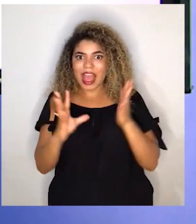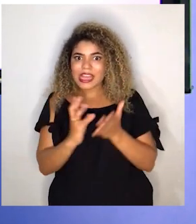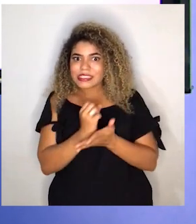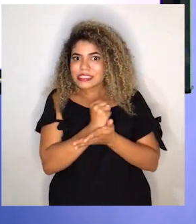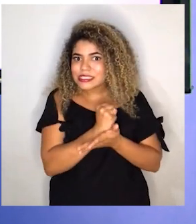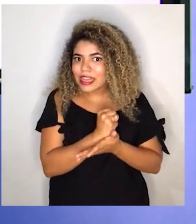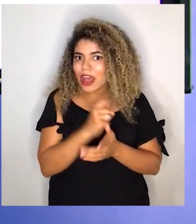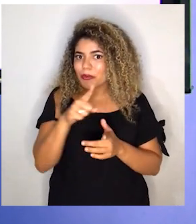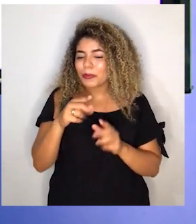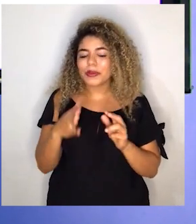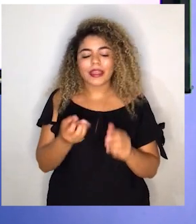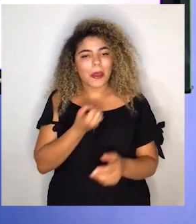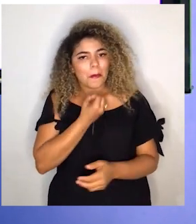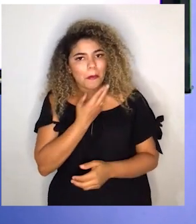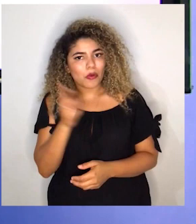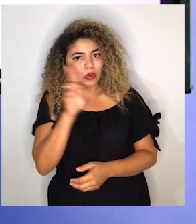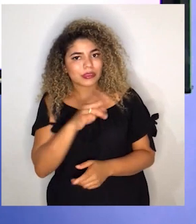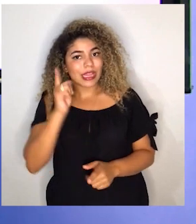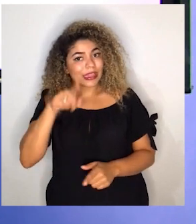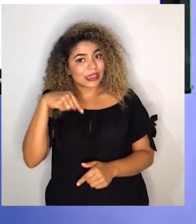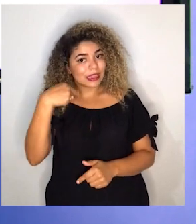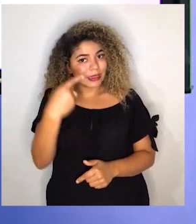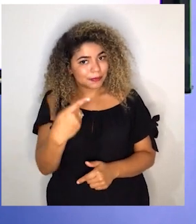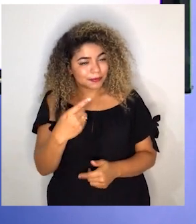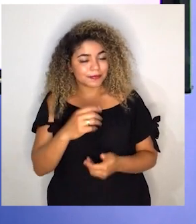essa imagem, que é uma dica super útil.